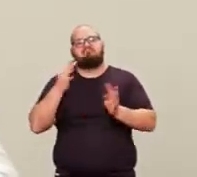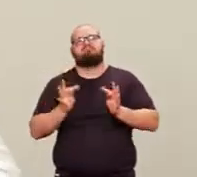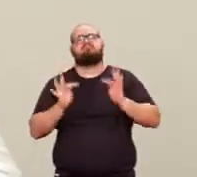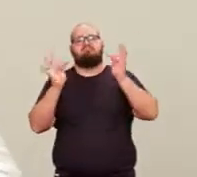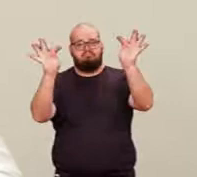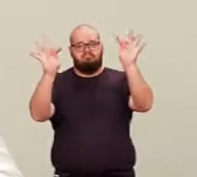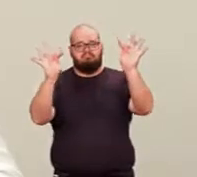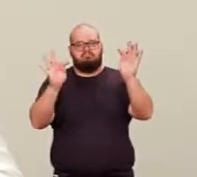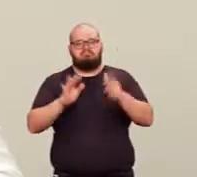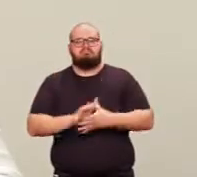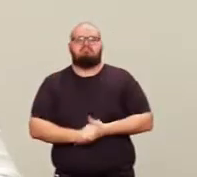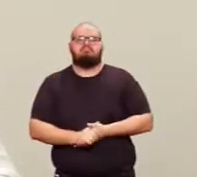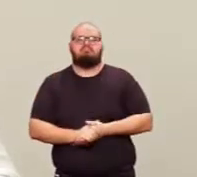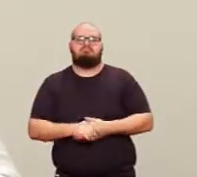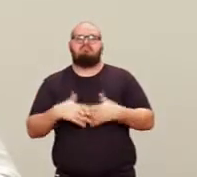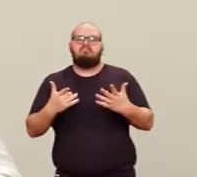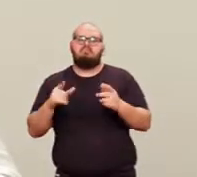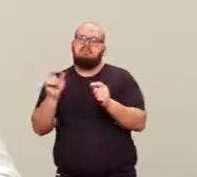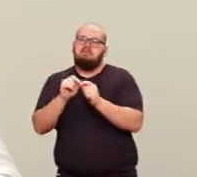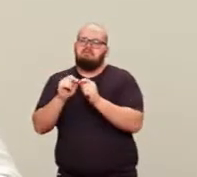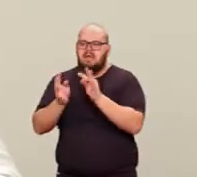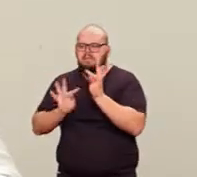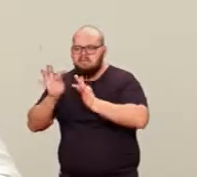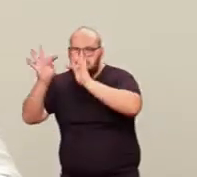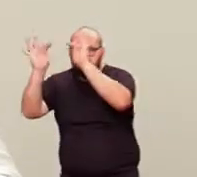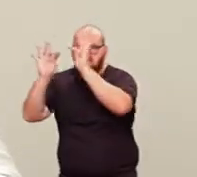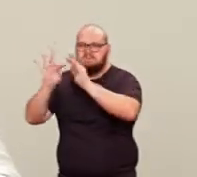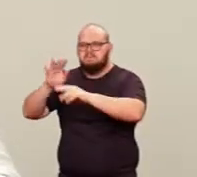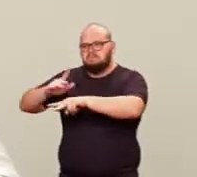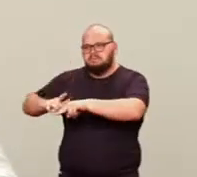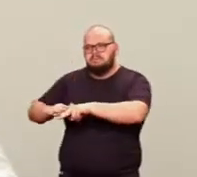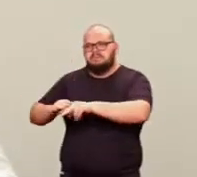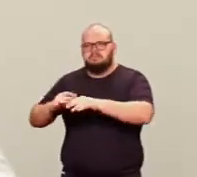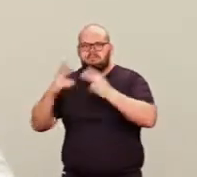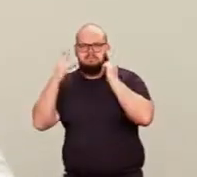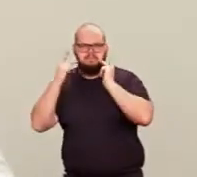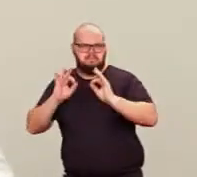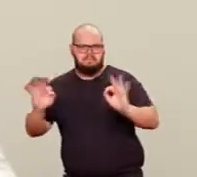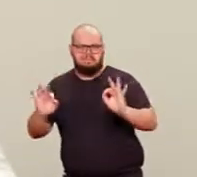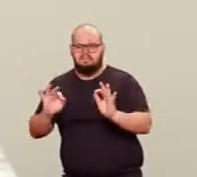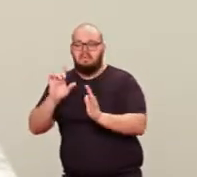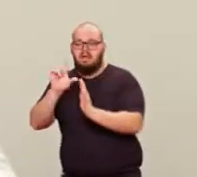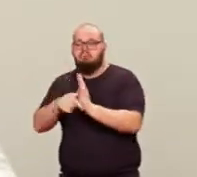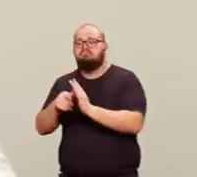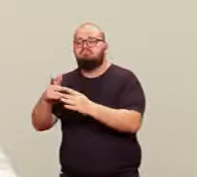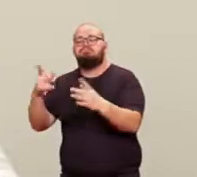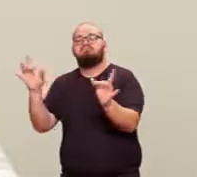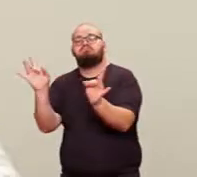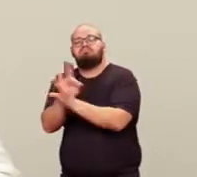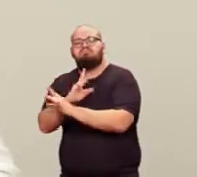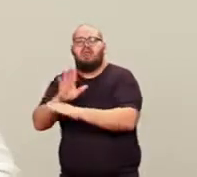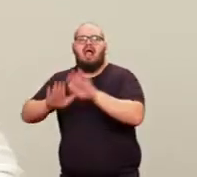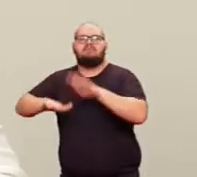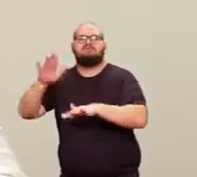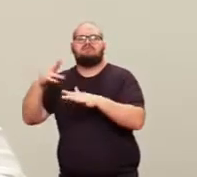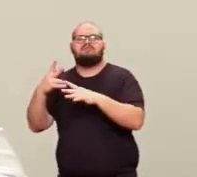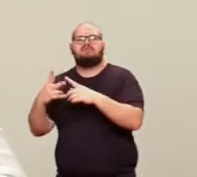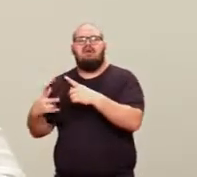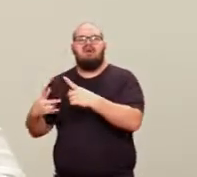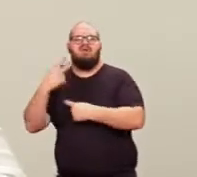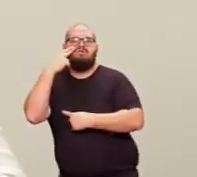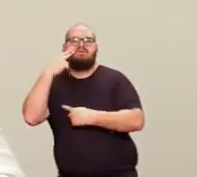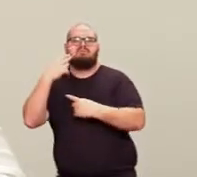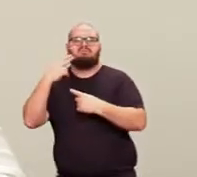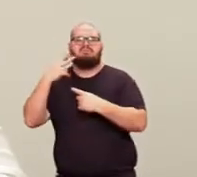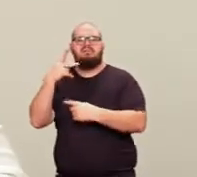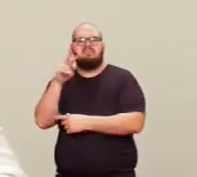tratamento odontológico. Então, a gente trata o paciente e muitas vezes, após uma reabilitação